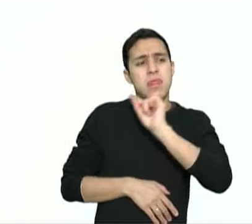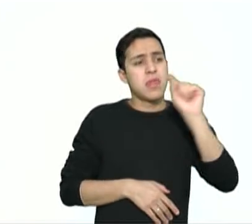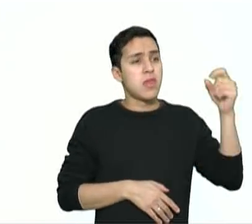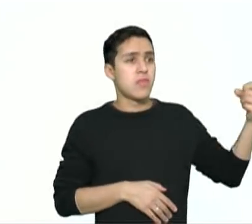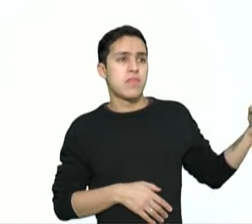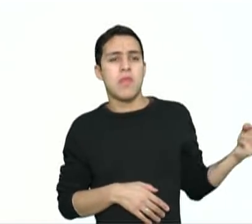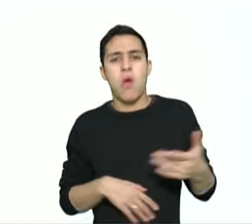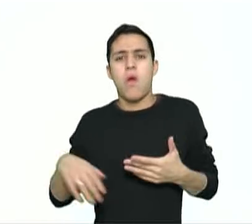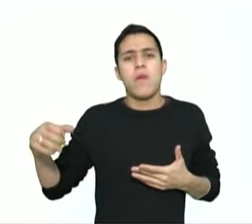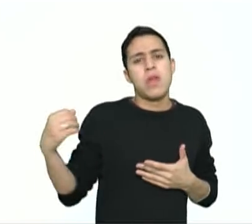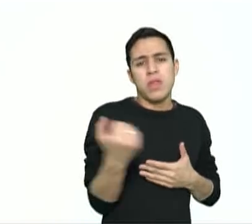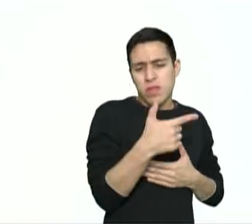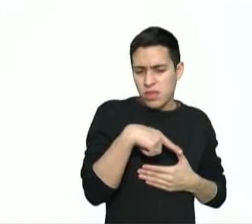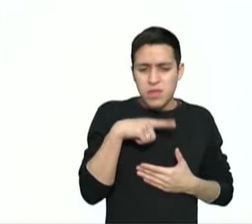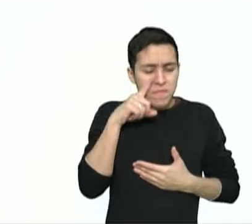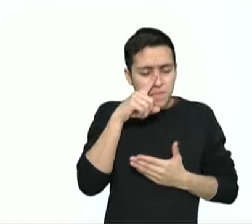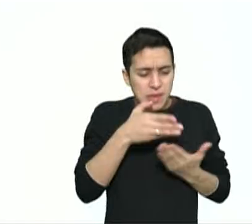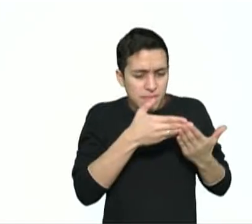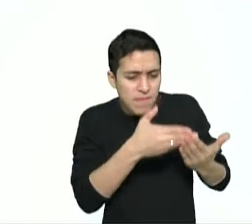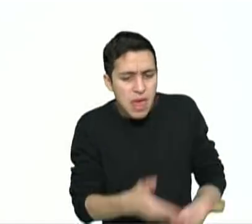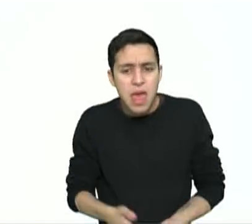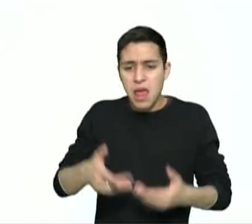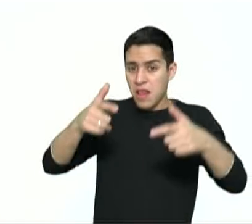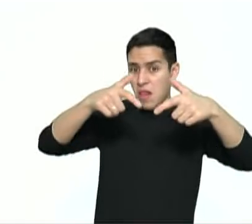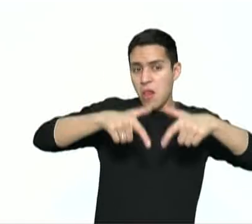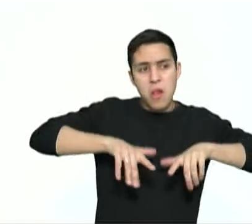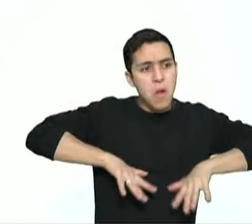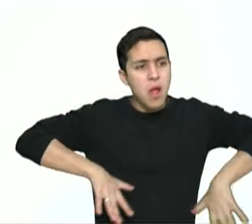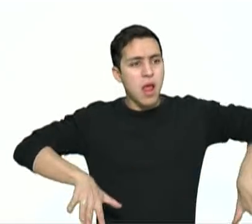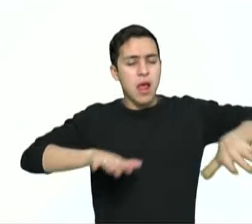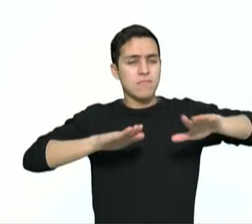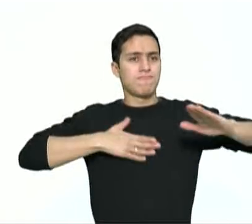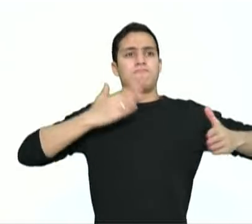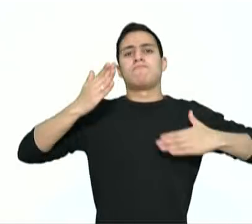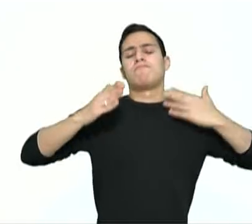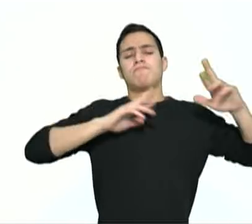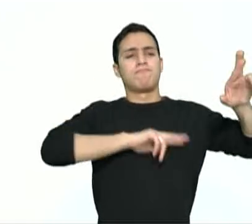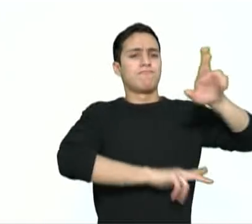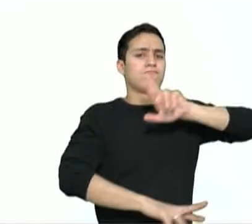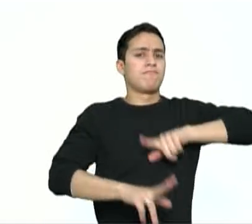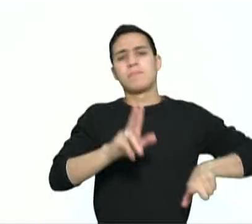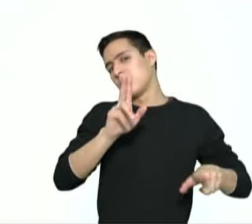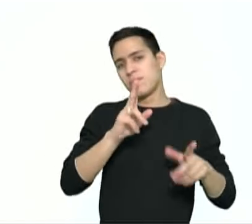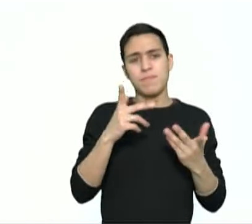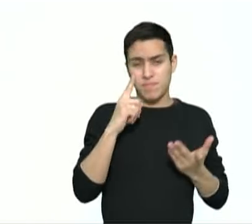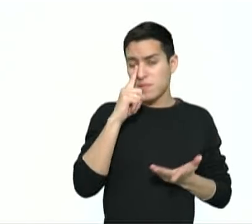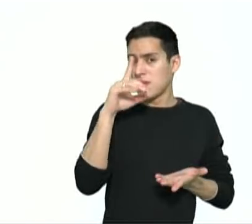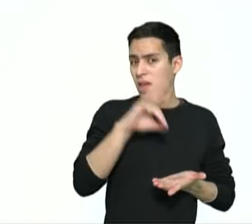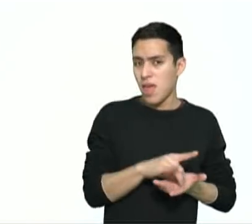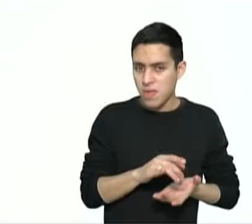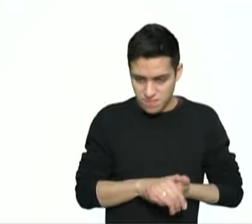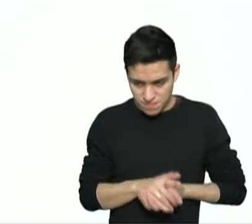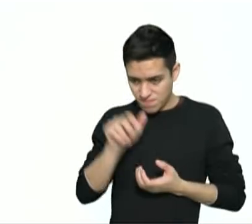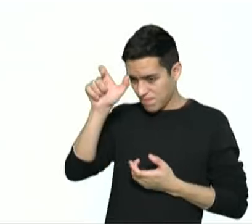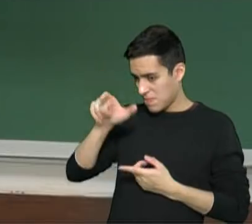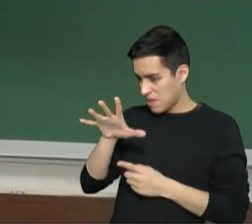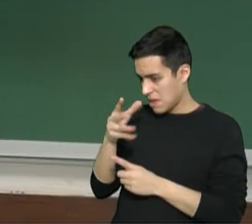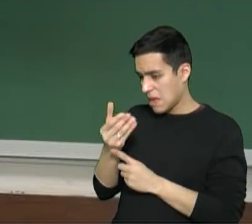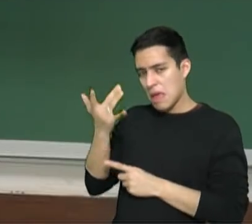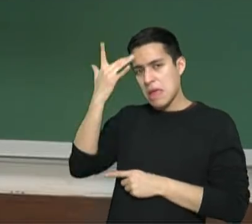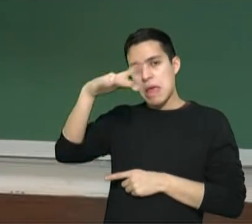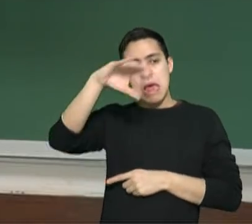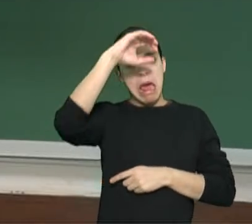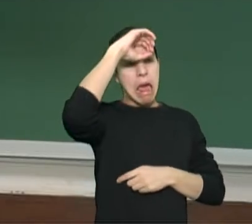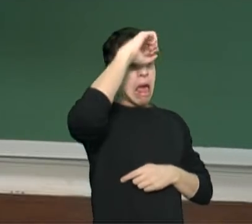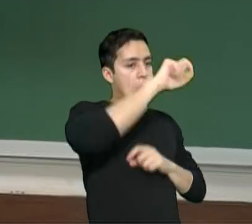novos, enfrentando riscos nos mares, nas terras, lidando com situações inesperadas, uma aventura real, né? Então o artista viajante não sabia o que